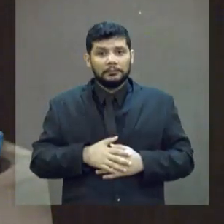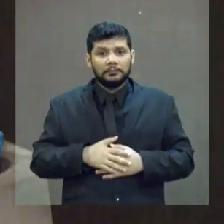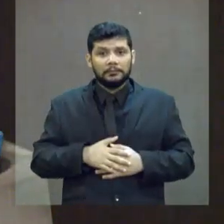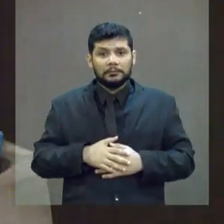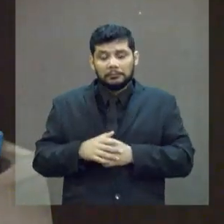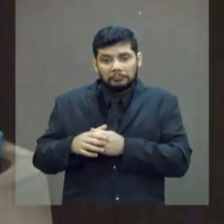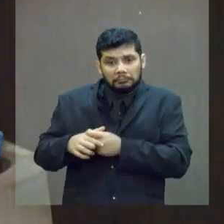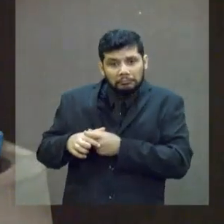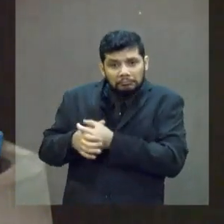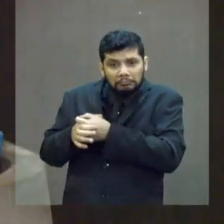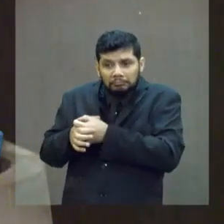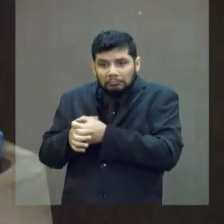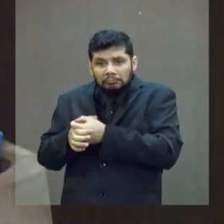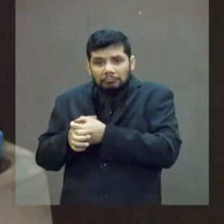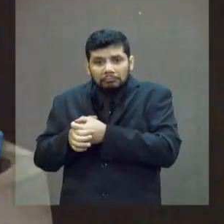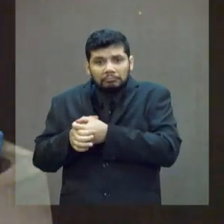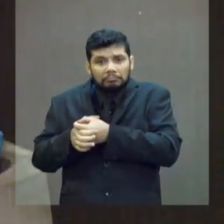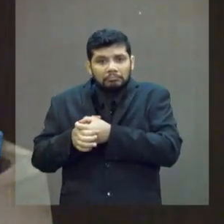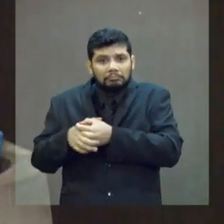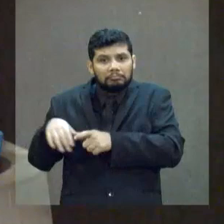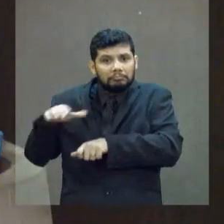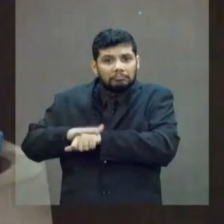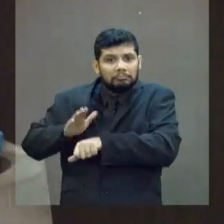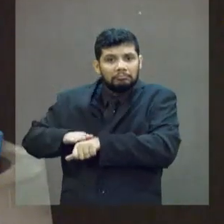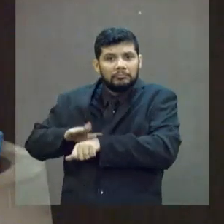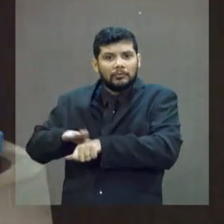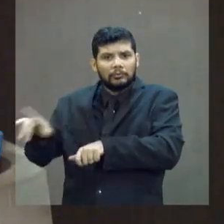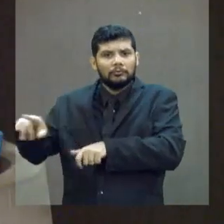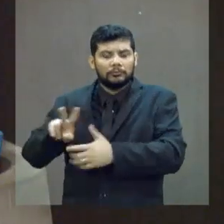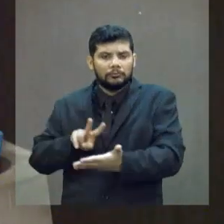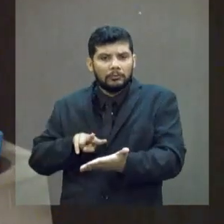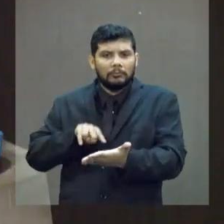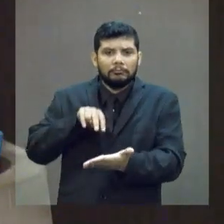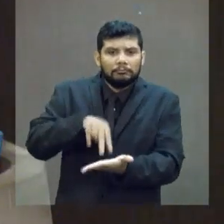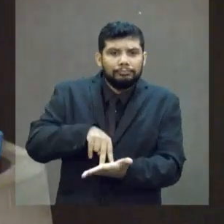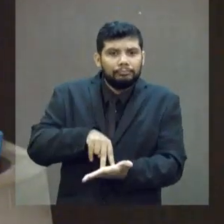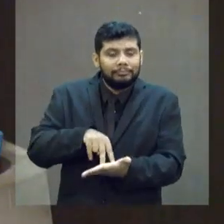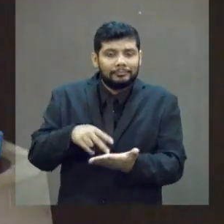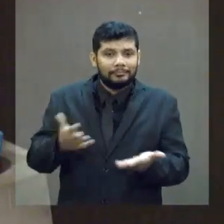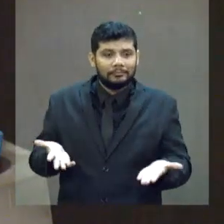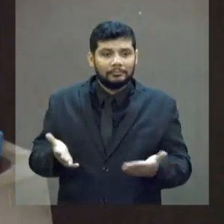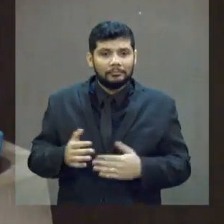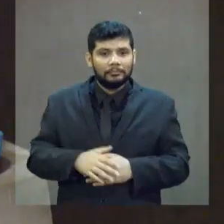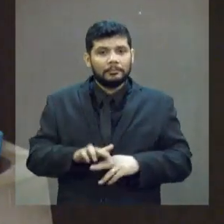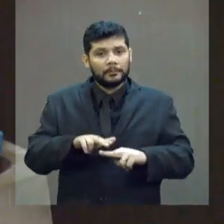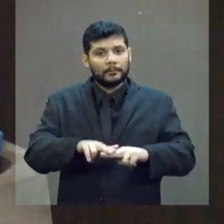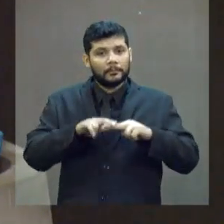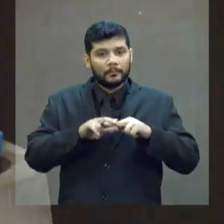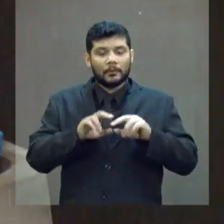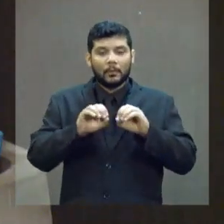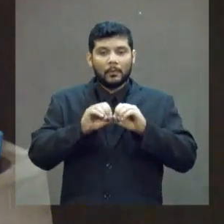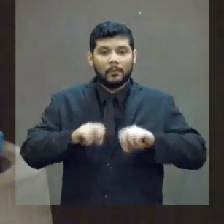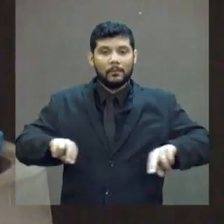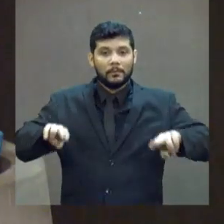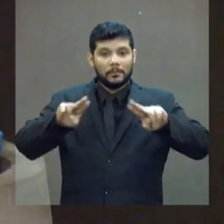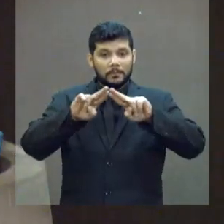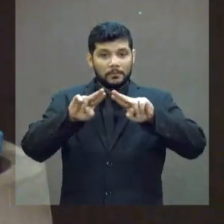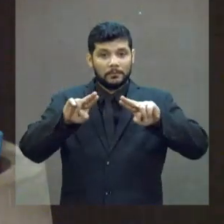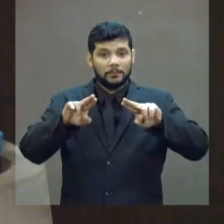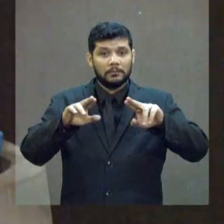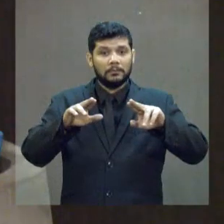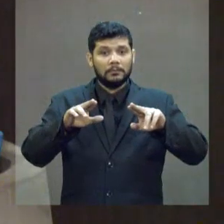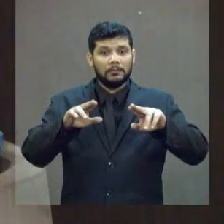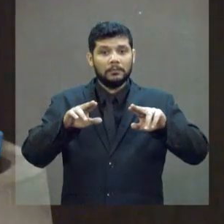diminuto de pessoas com deficiência, elas próprias exercendo o seu protagonismo. Por isso mesmo, o sistema ONU, nesse